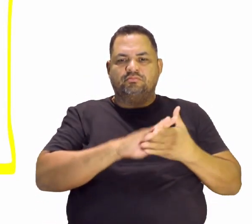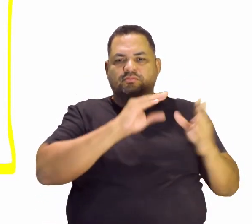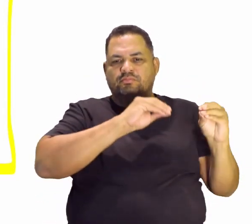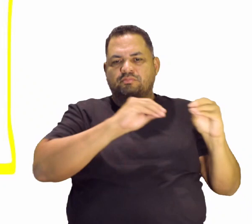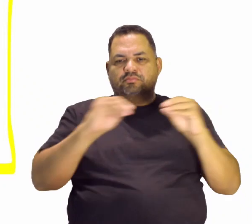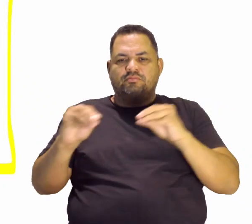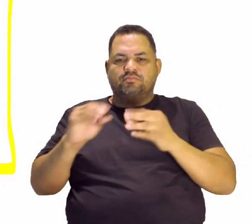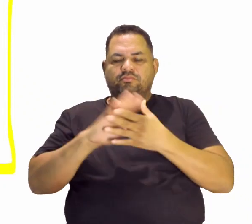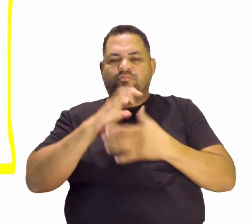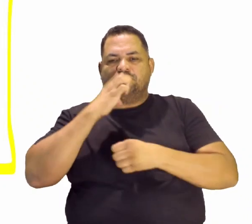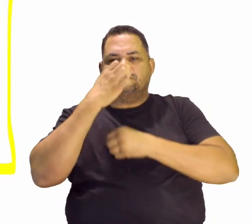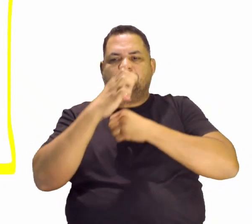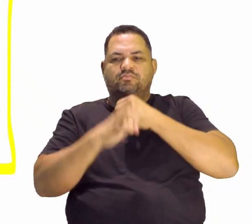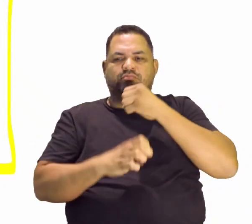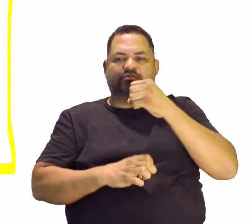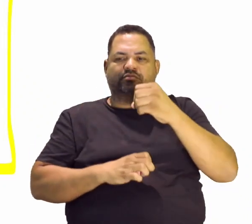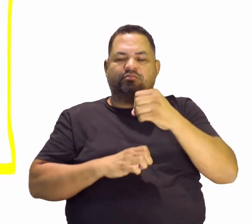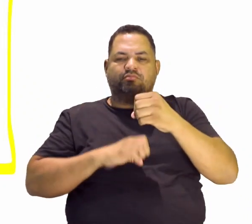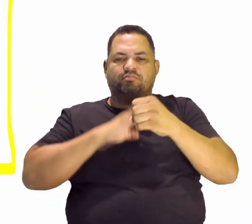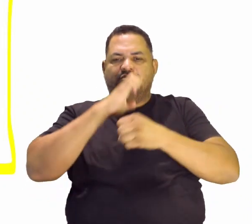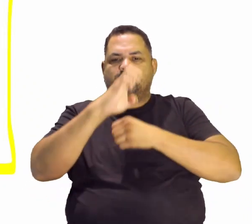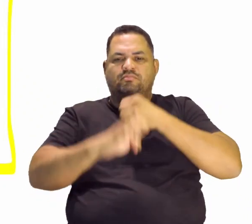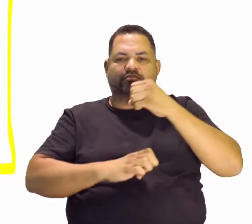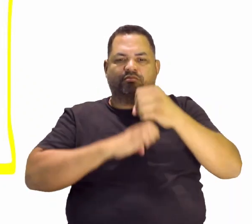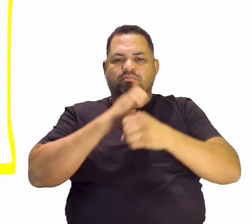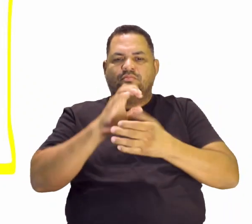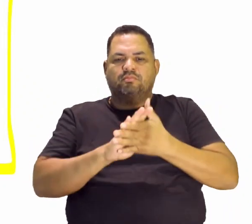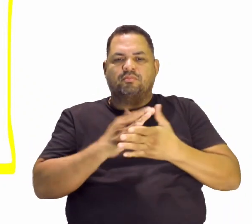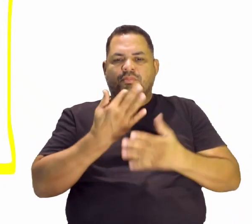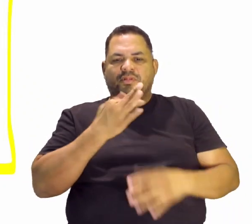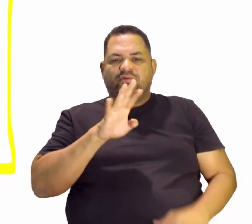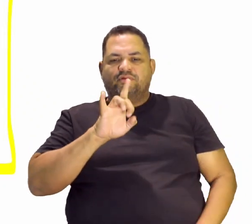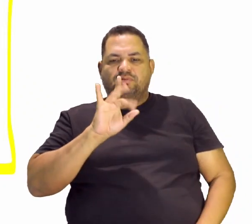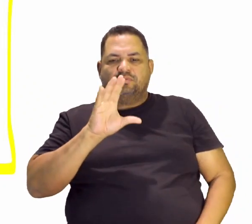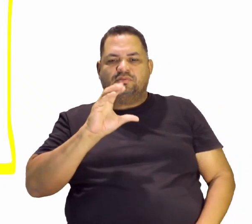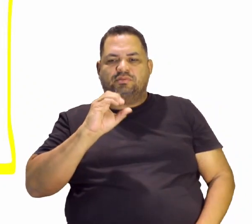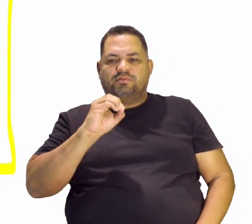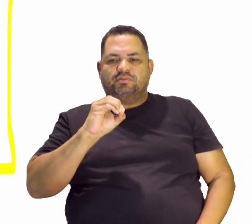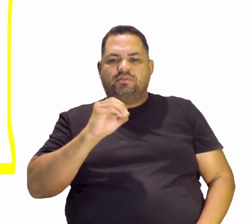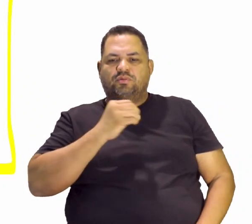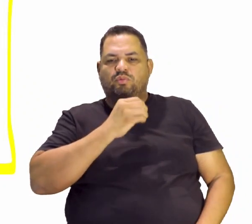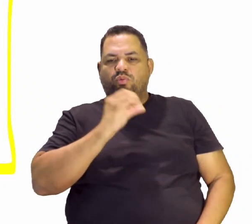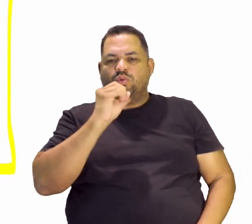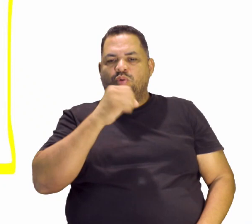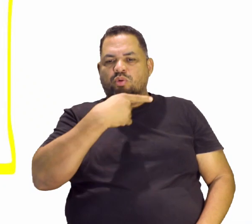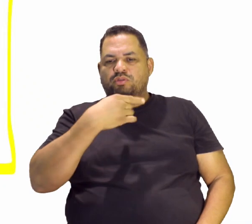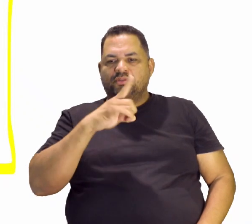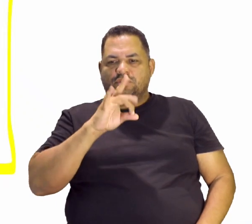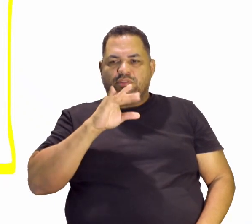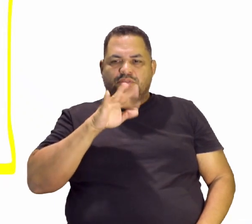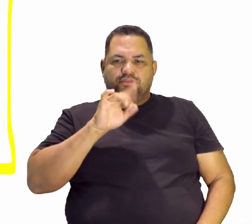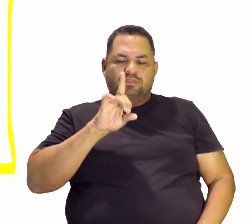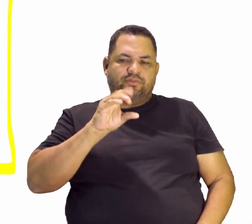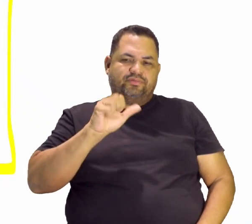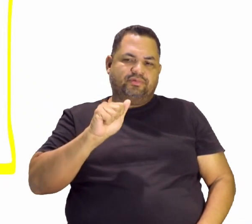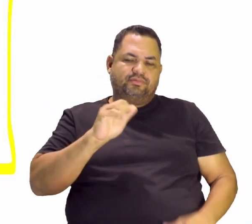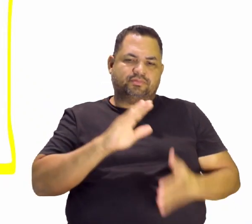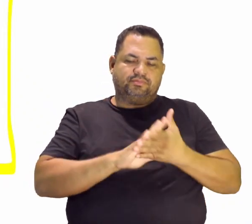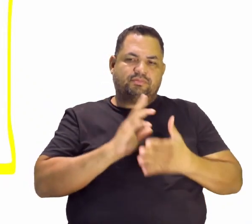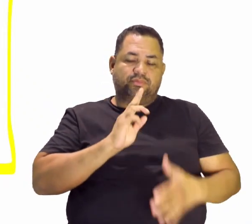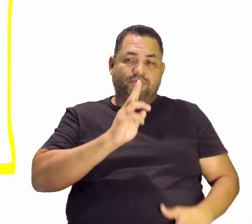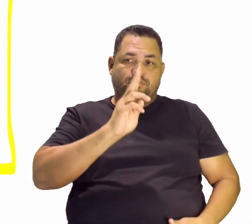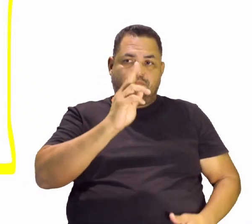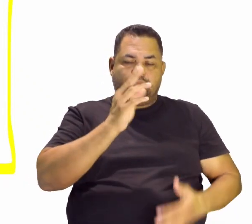dos elétrons e a fosforilação oxidativa. Ok? São palavras bem complexas, né? Mas são os processos que